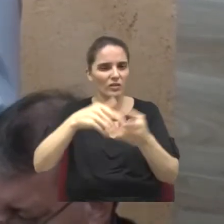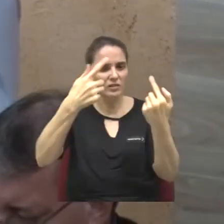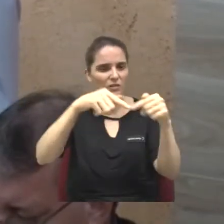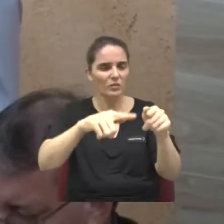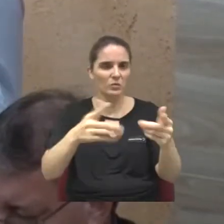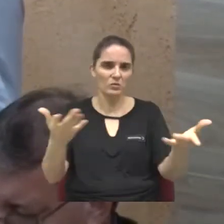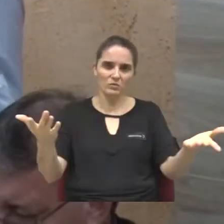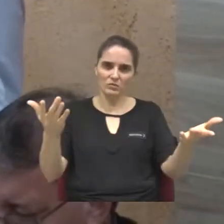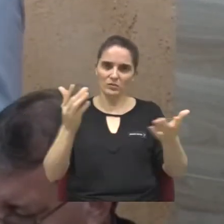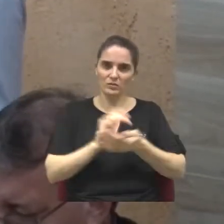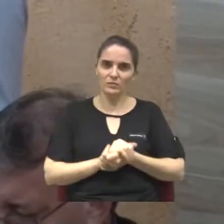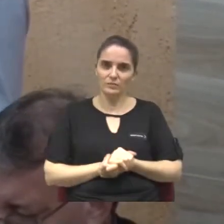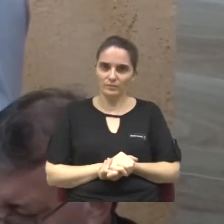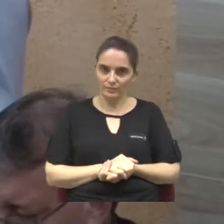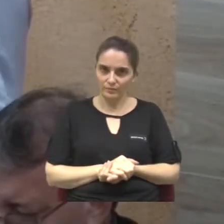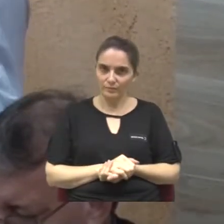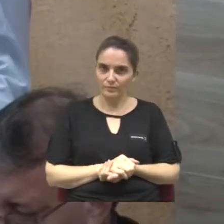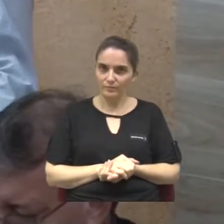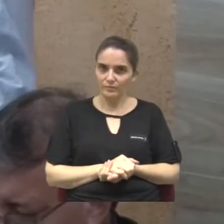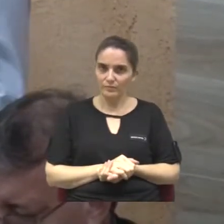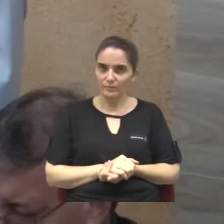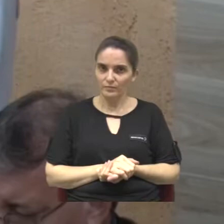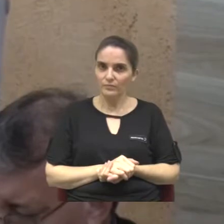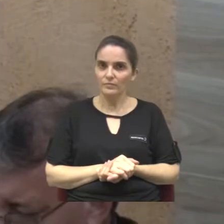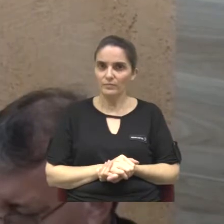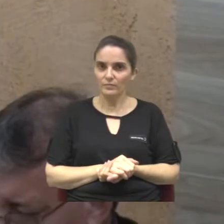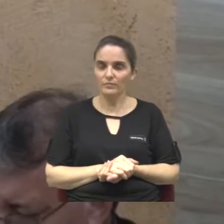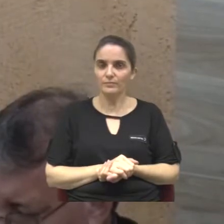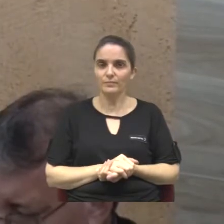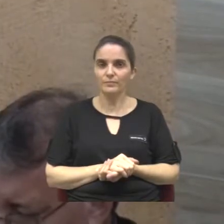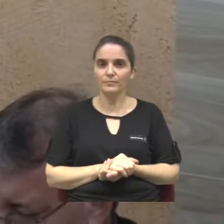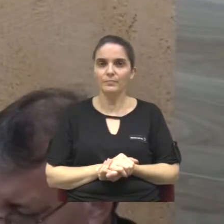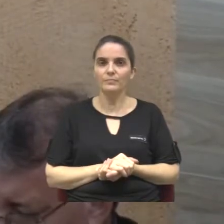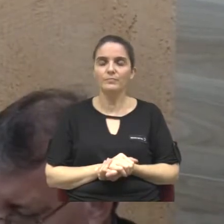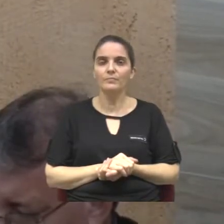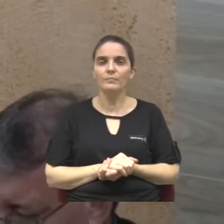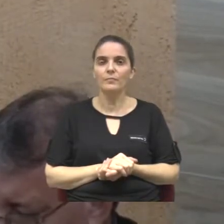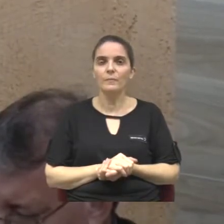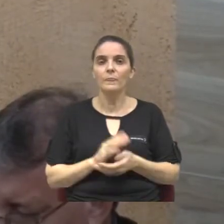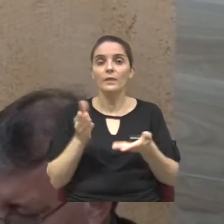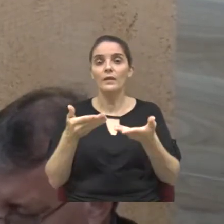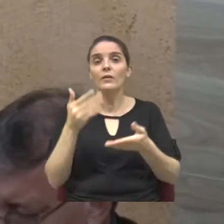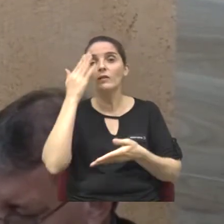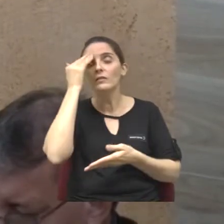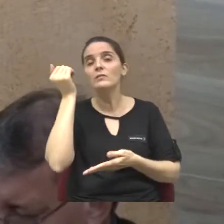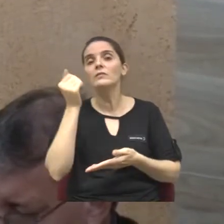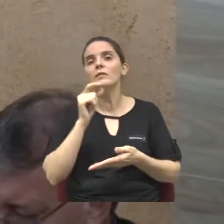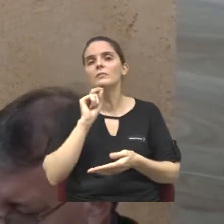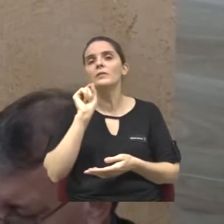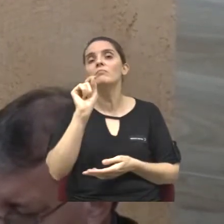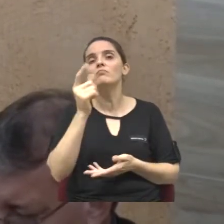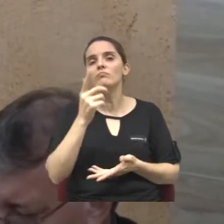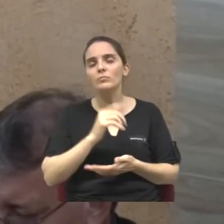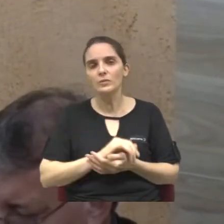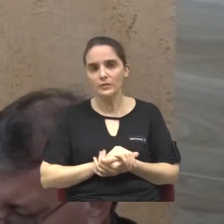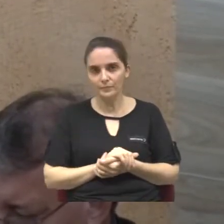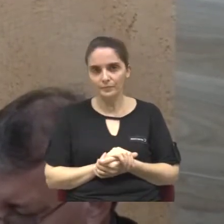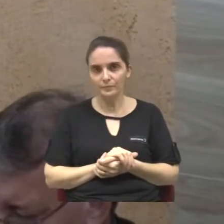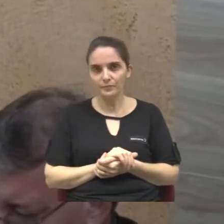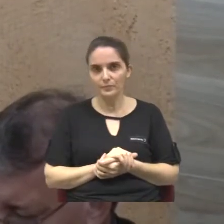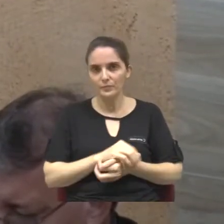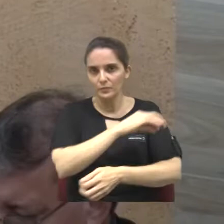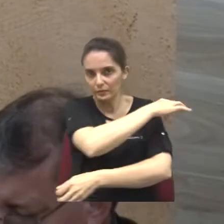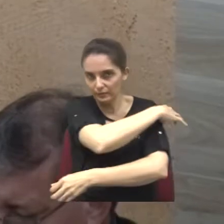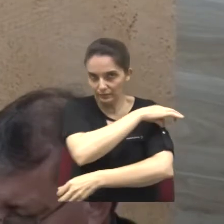dentro desses setores. Quando eu falo de raposinha, é dentro desses setores. E aí eu queria saber, já fiz essa pergunta, o prefeito